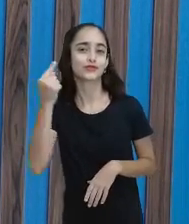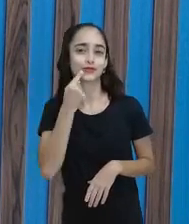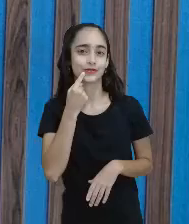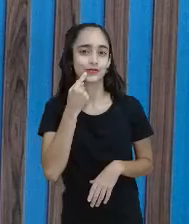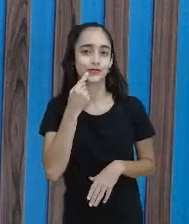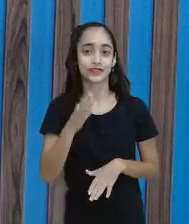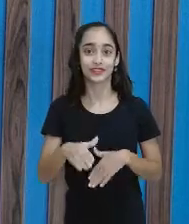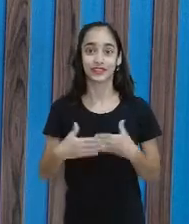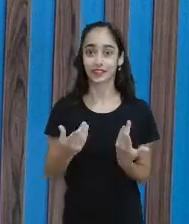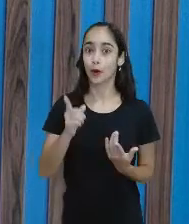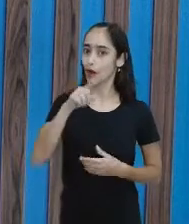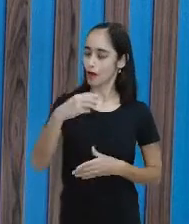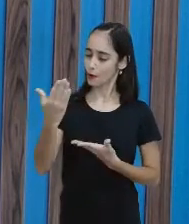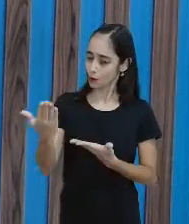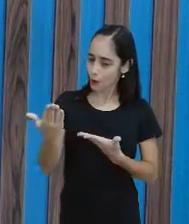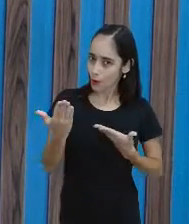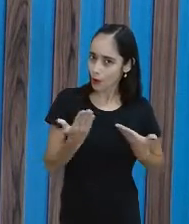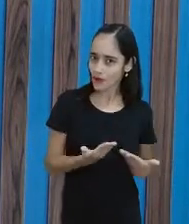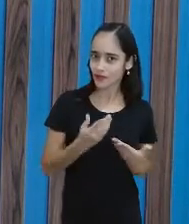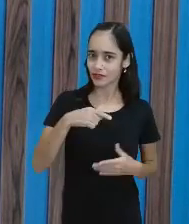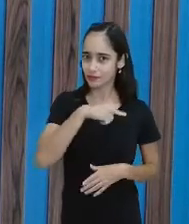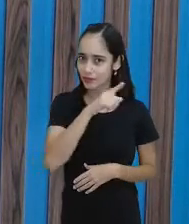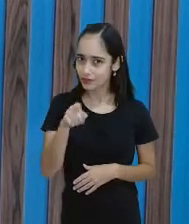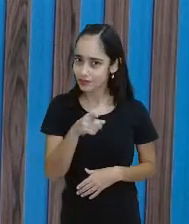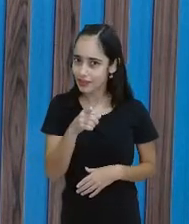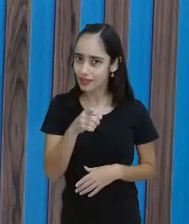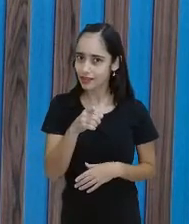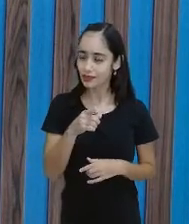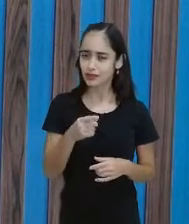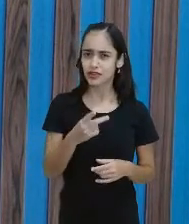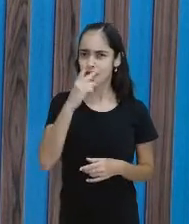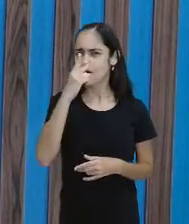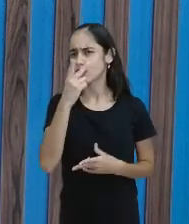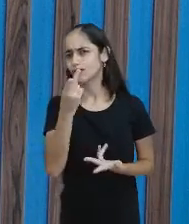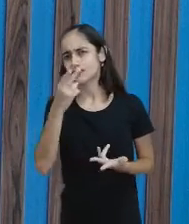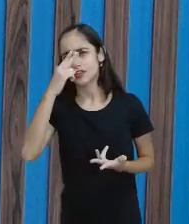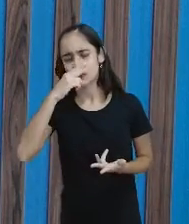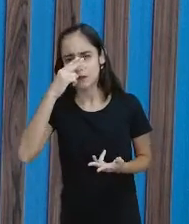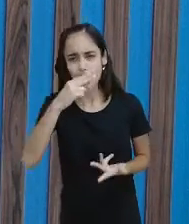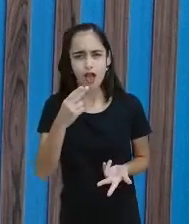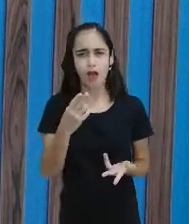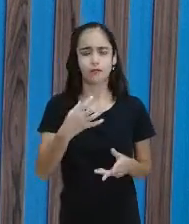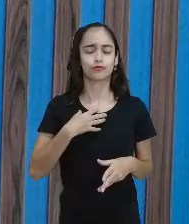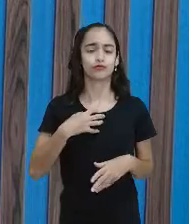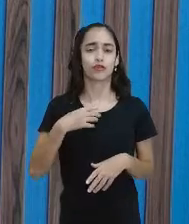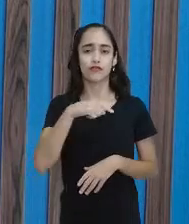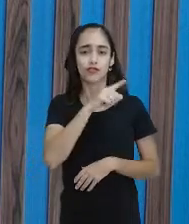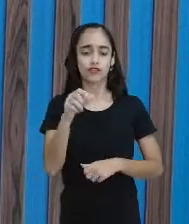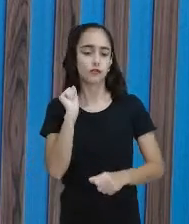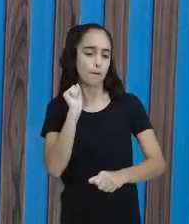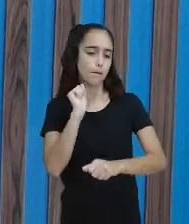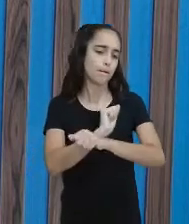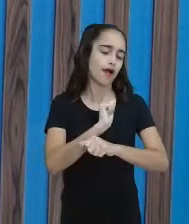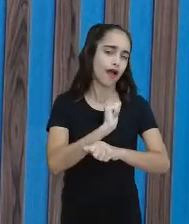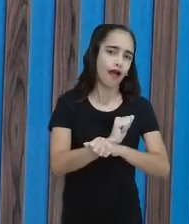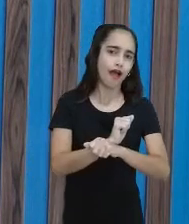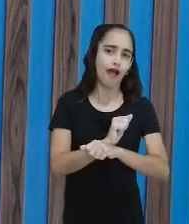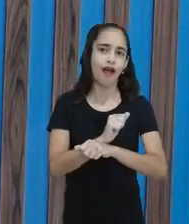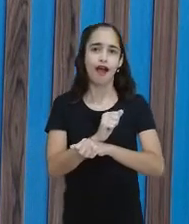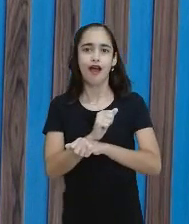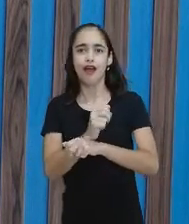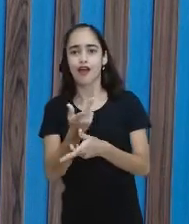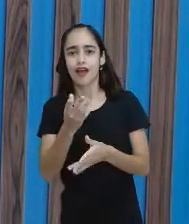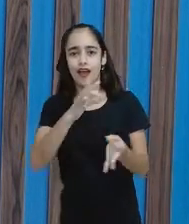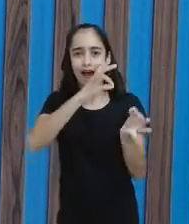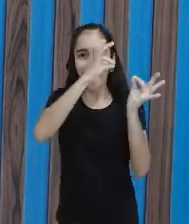que vocês param, gostam de assistir séries, filmes, escutar música, né, em outros idiomas como